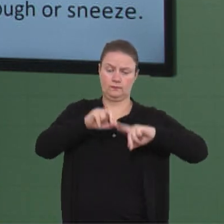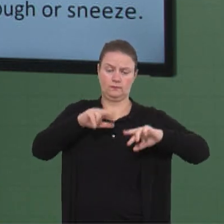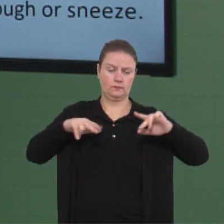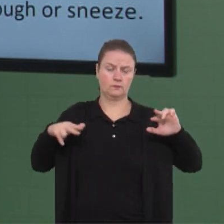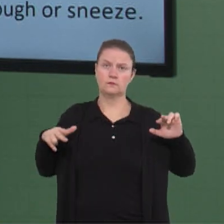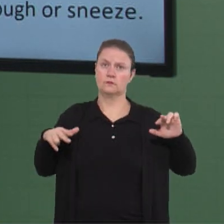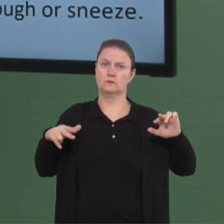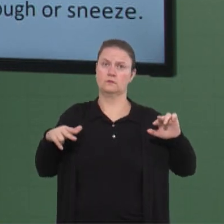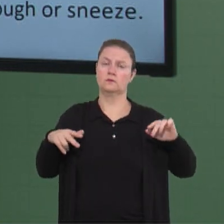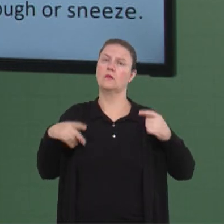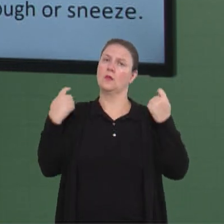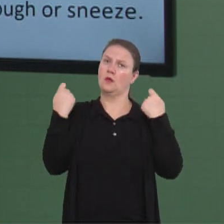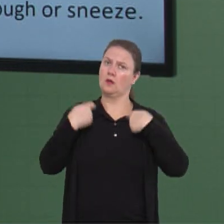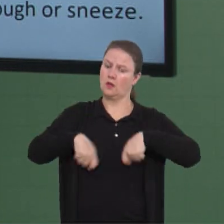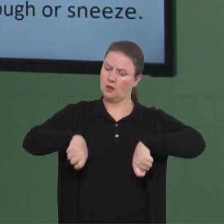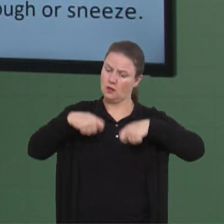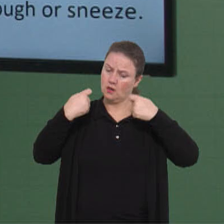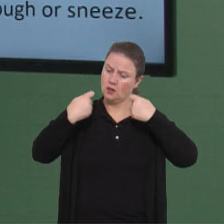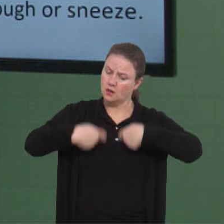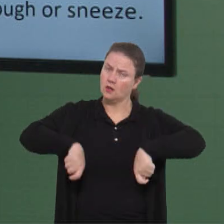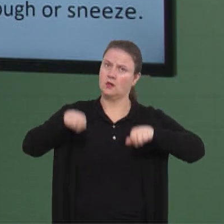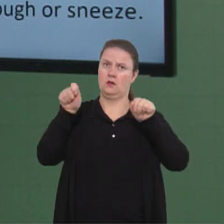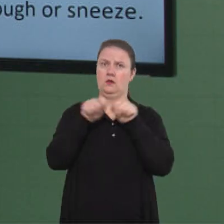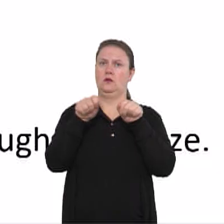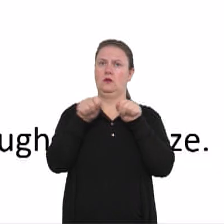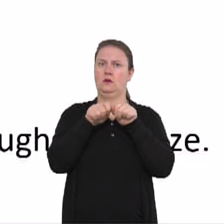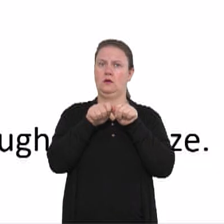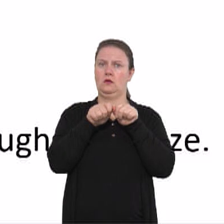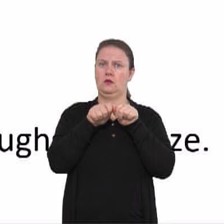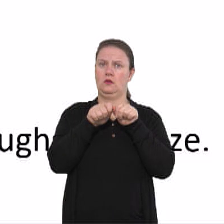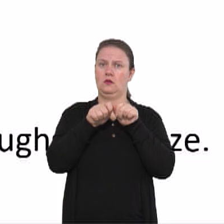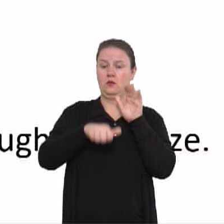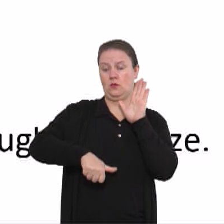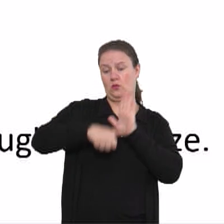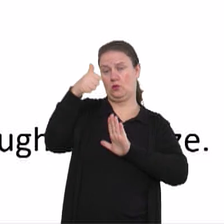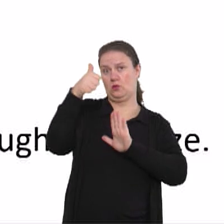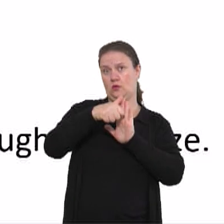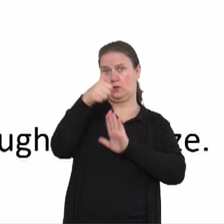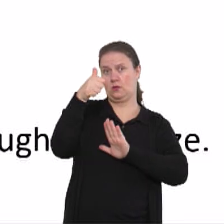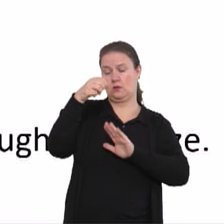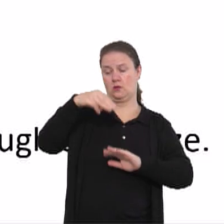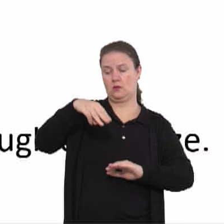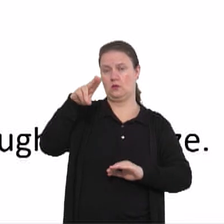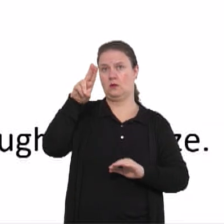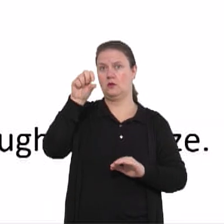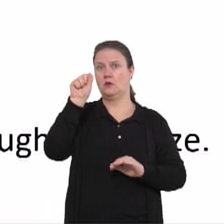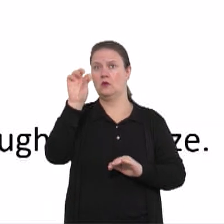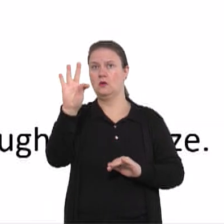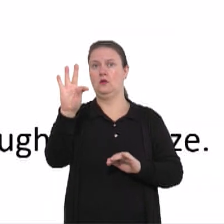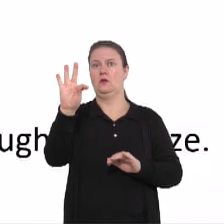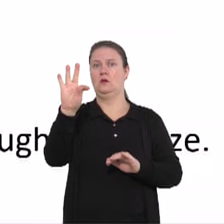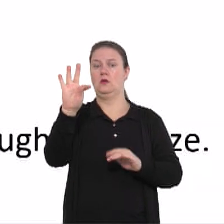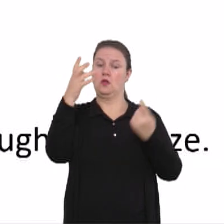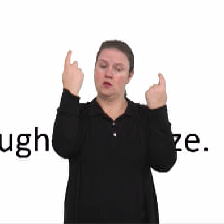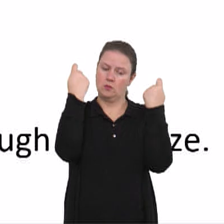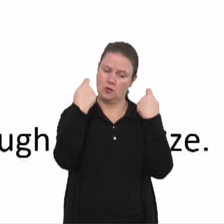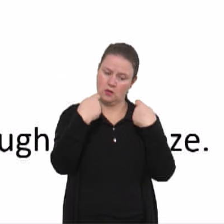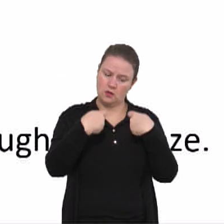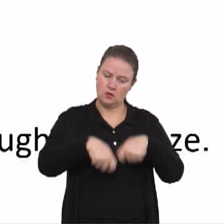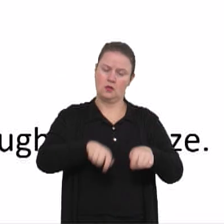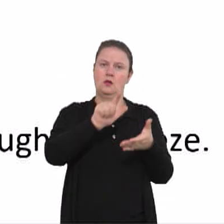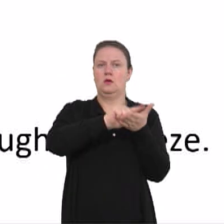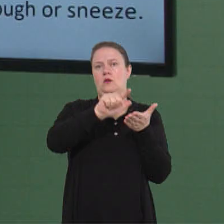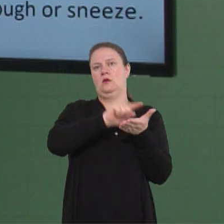que você deve fazer então a primeira por exemplo aqui seria umas e o manchester slim fast você deve